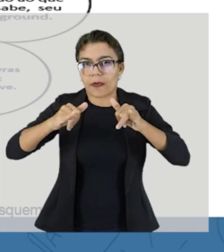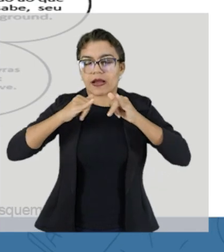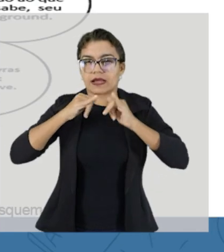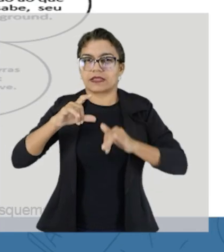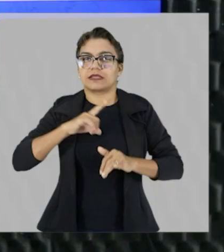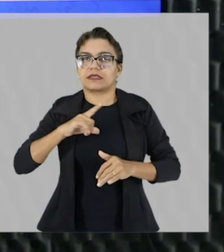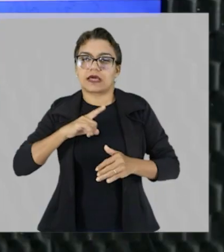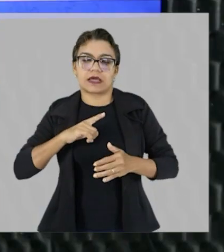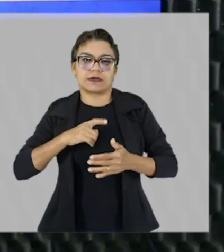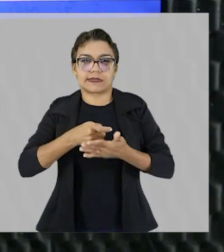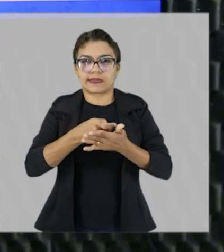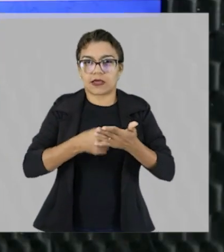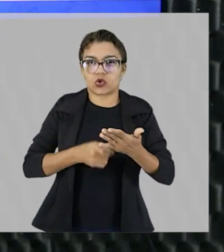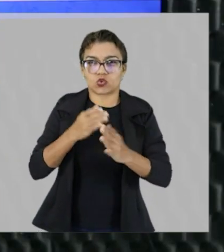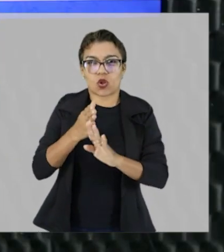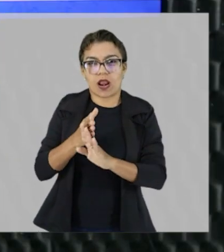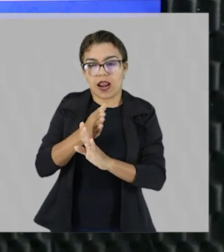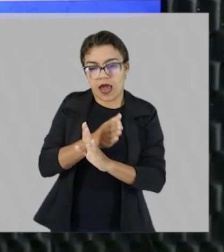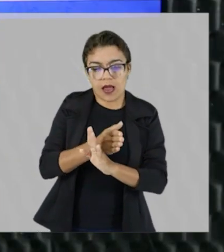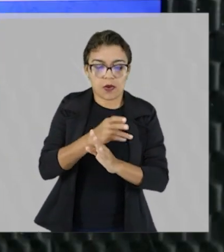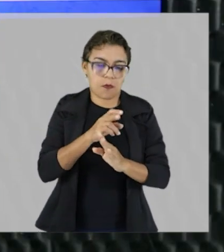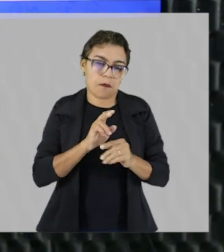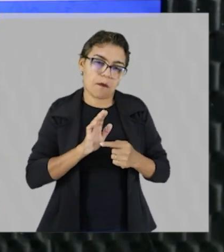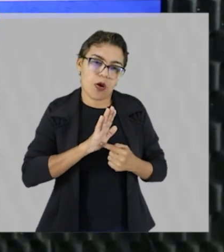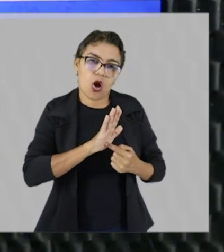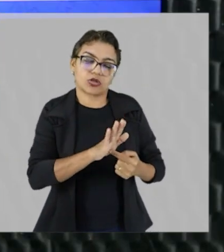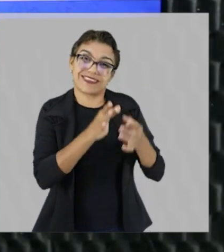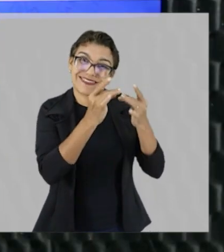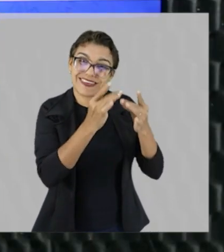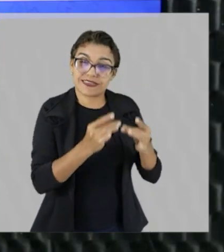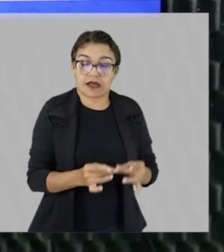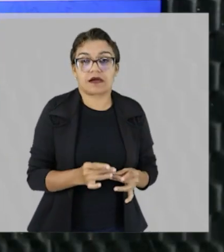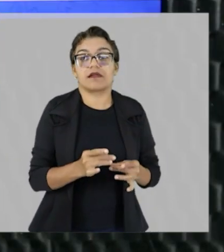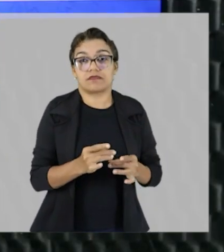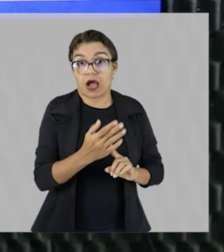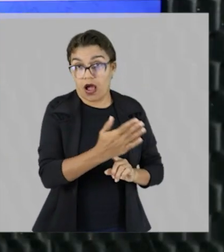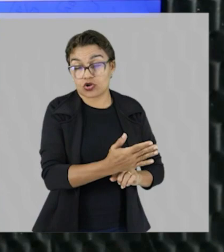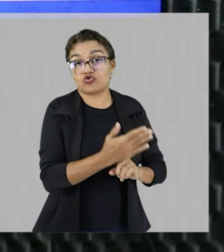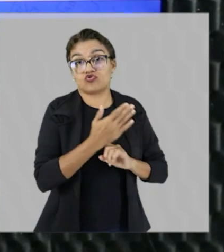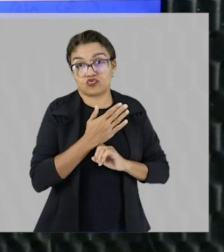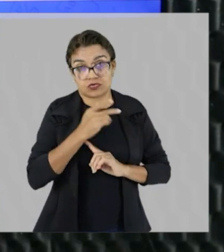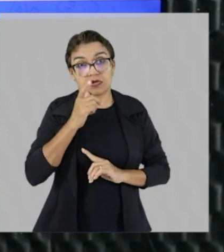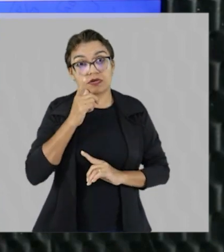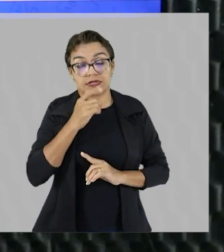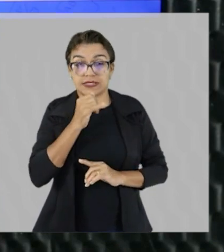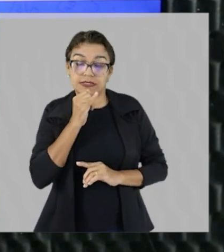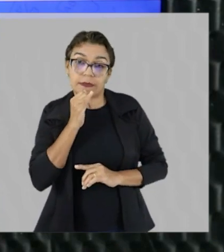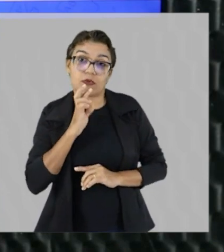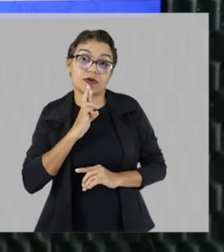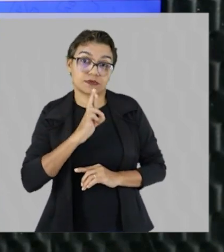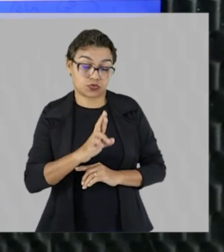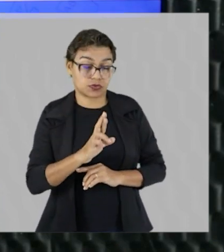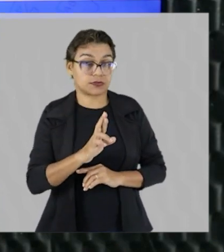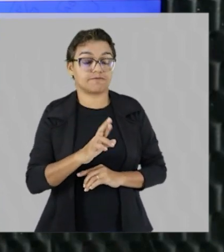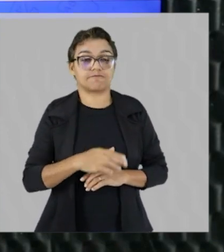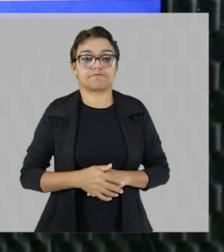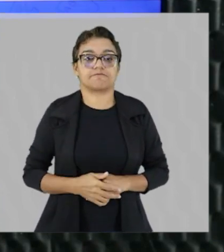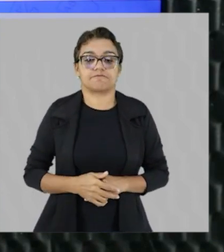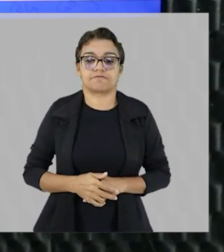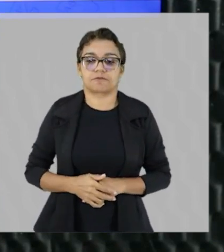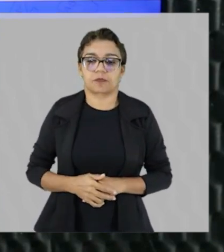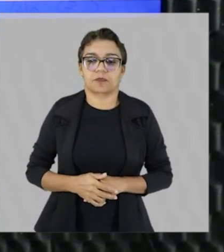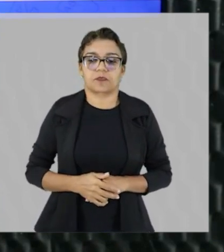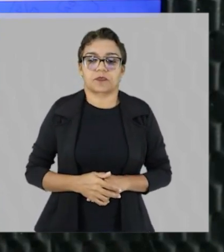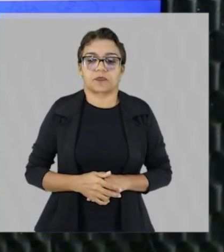do texto, tá? Que é preciso que isso às vezes nos dá um gancho para resolver a questão. Ler em conexão ao que você